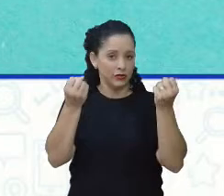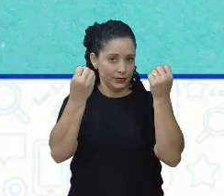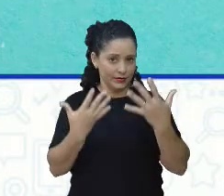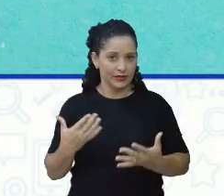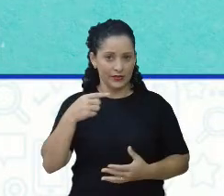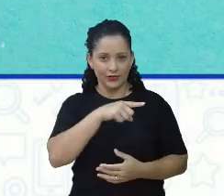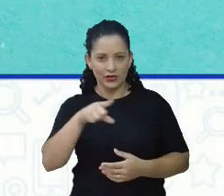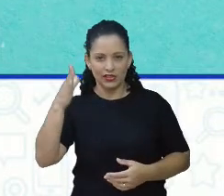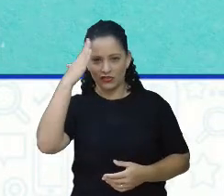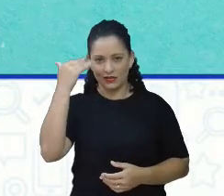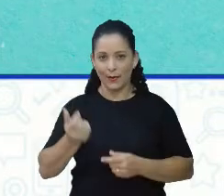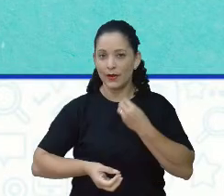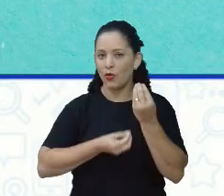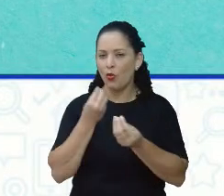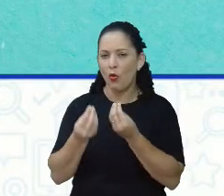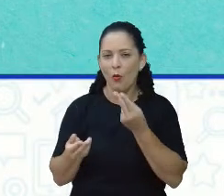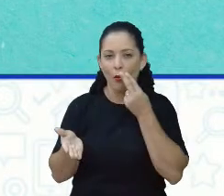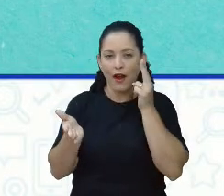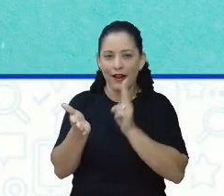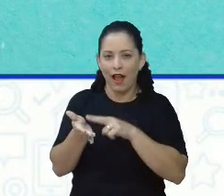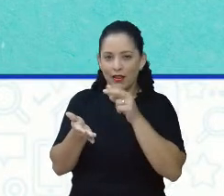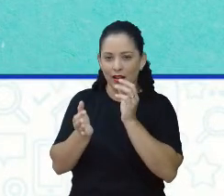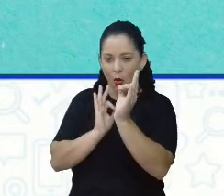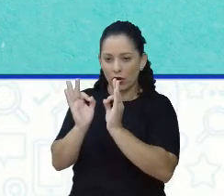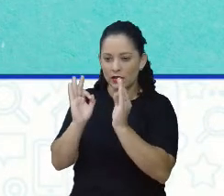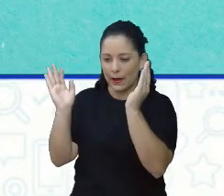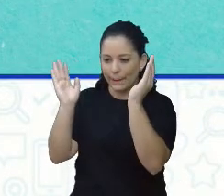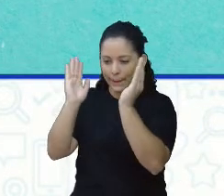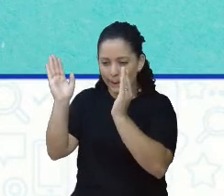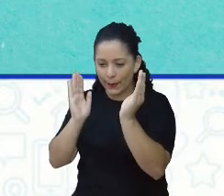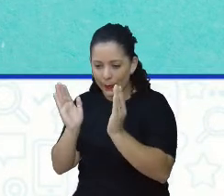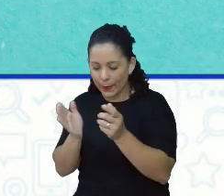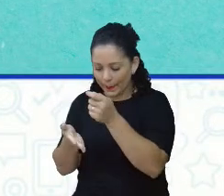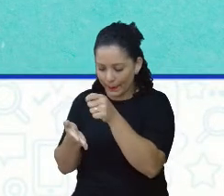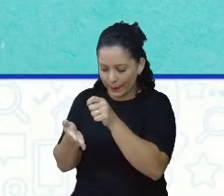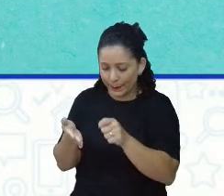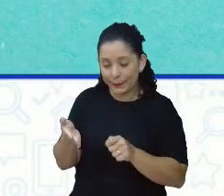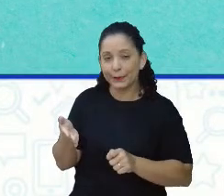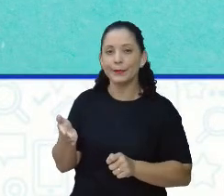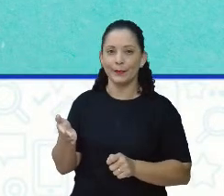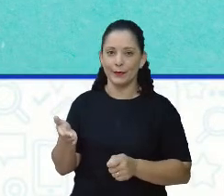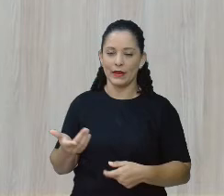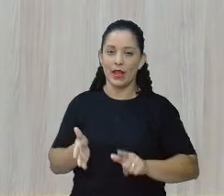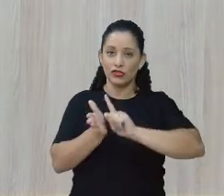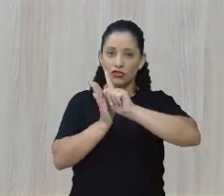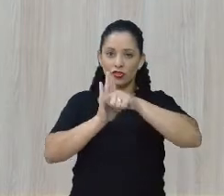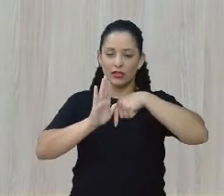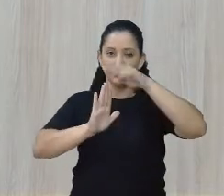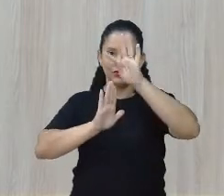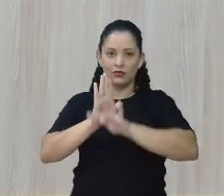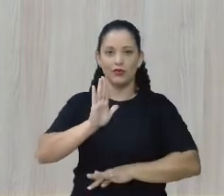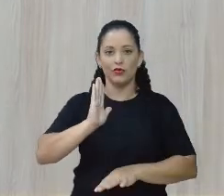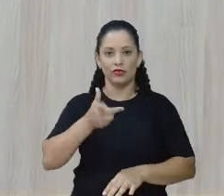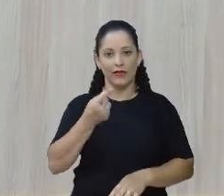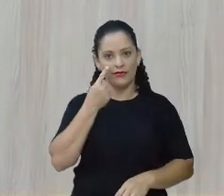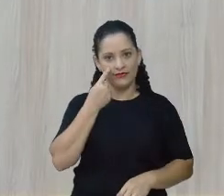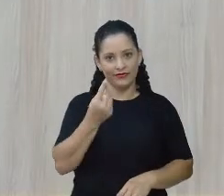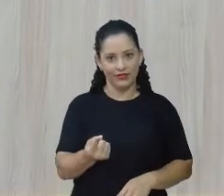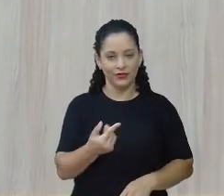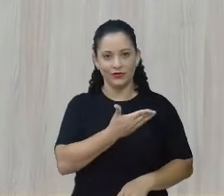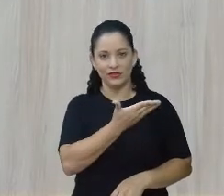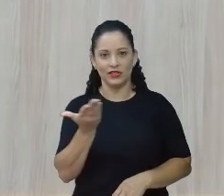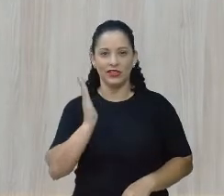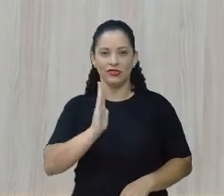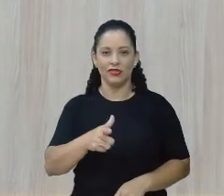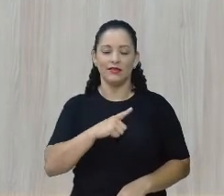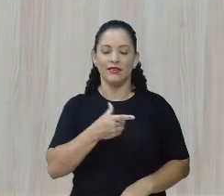sabem como produzir uma carta de reclamação e também as suas funções, né? A gente viu esse gênero textual aí várias e várias vezes, você já tem aí no mínimo umas